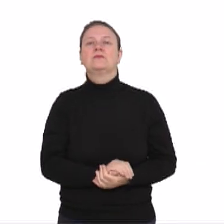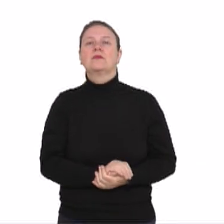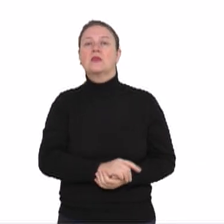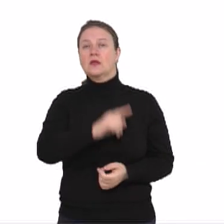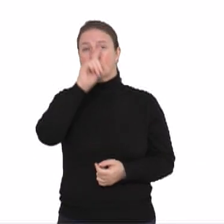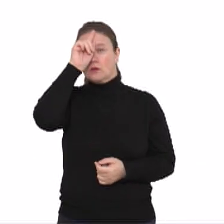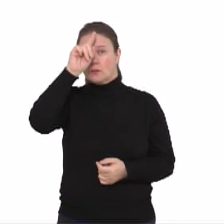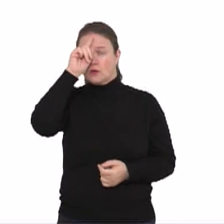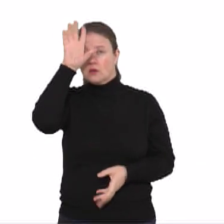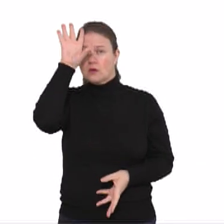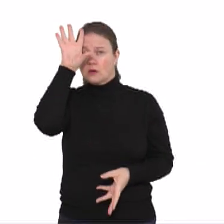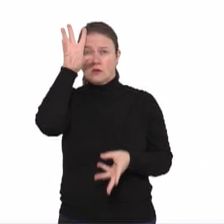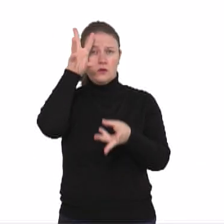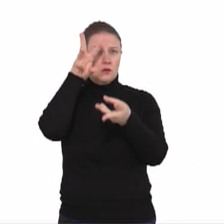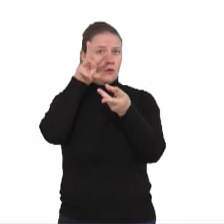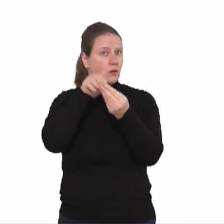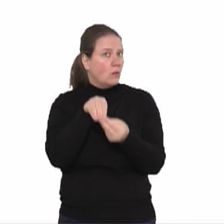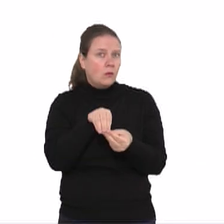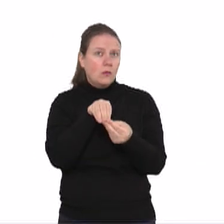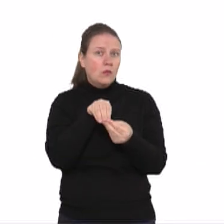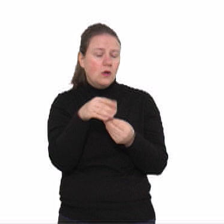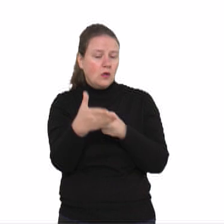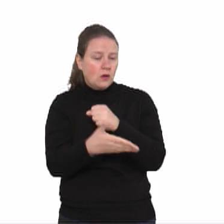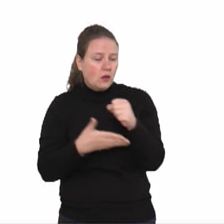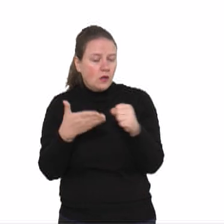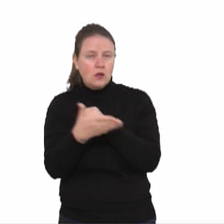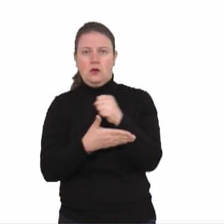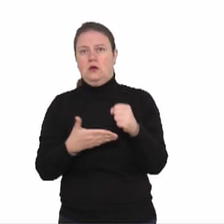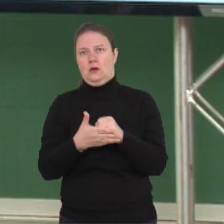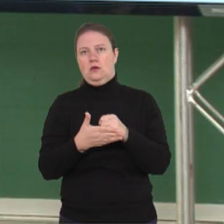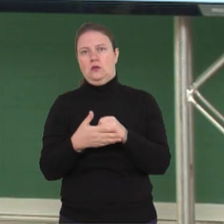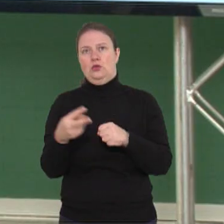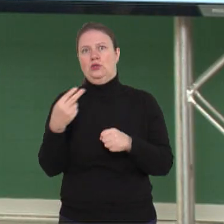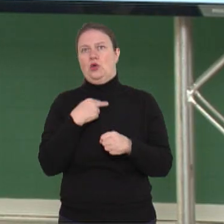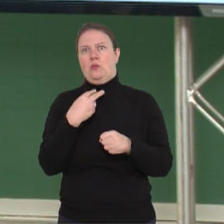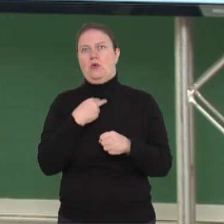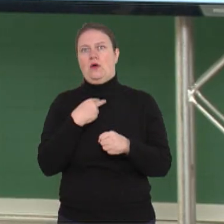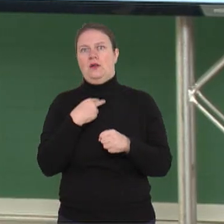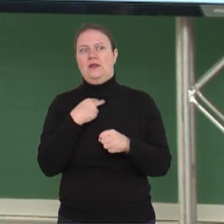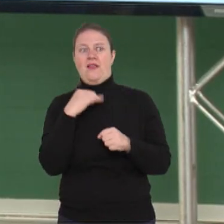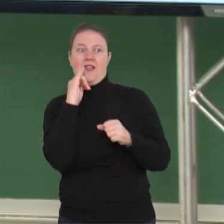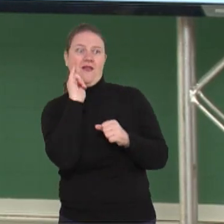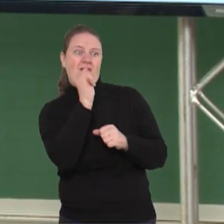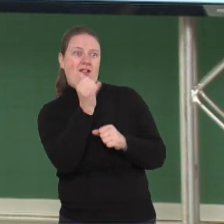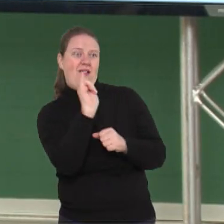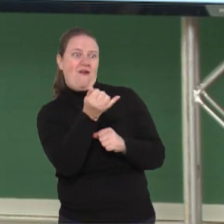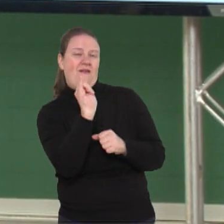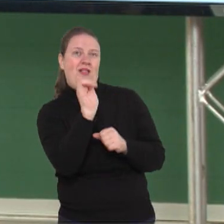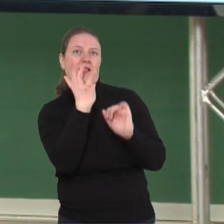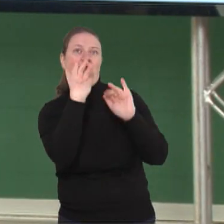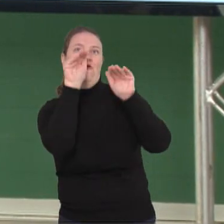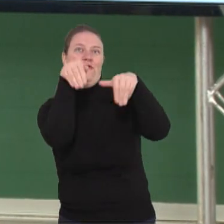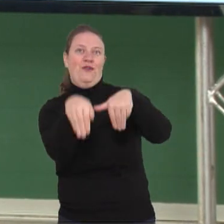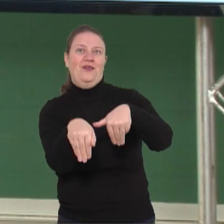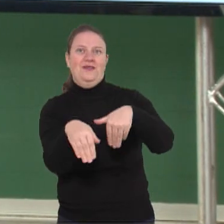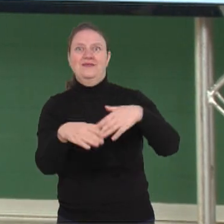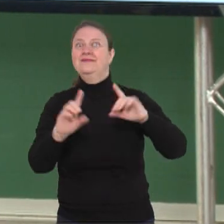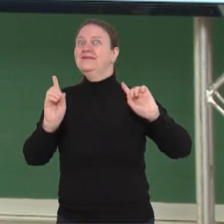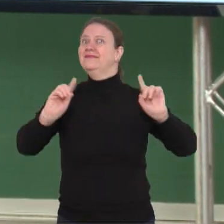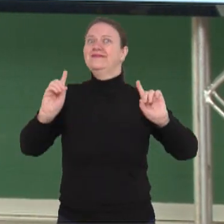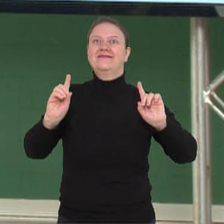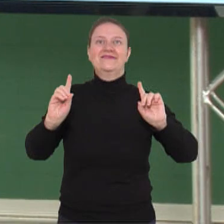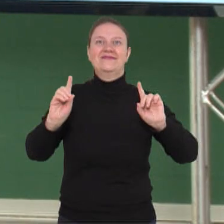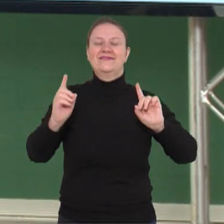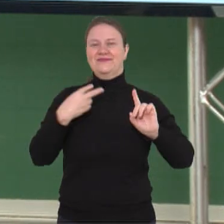de um resumo básico da obra, sem necessariamente contar todos os fatos, os detalhes e muito menos o desfecho,